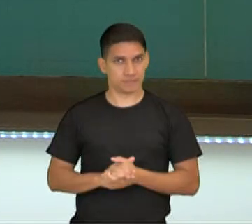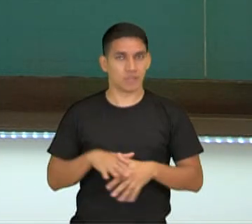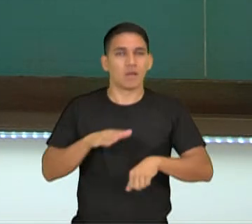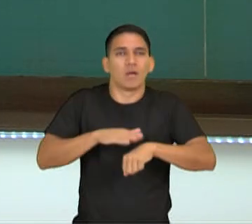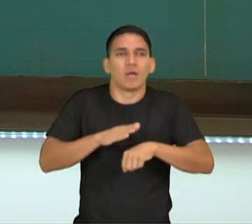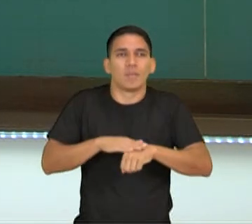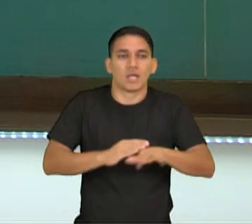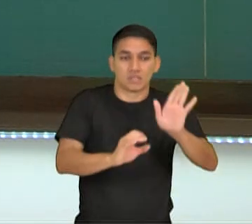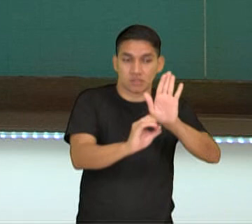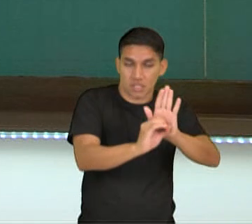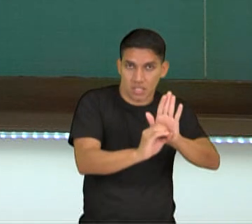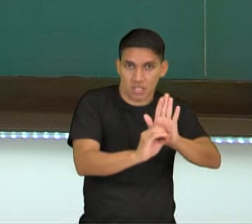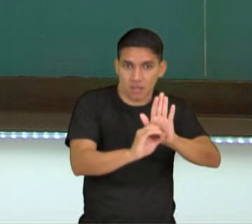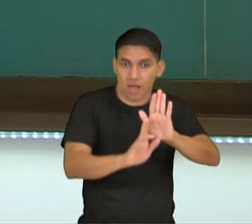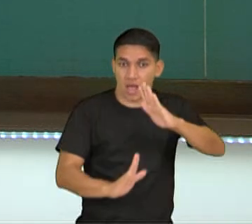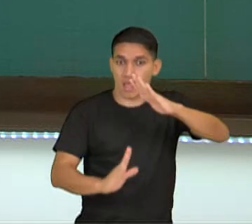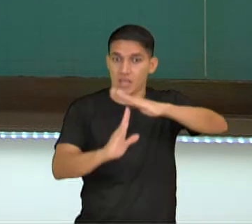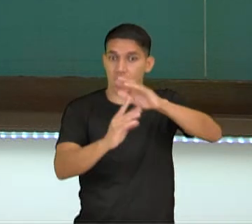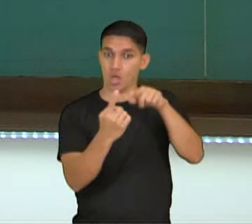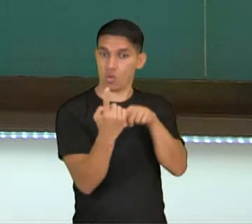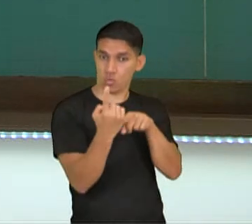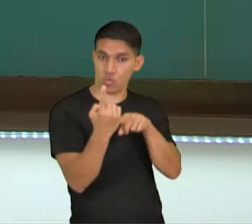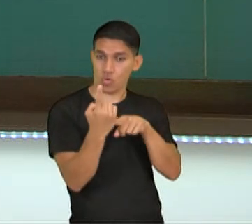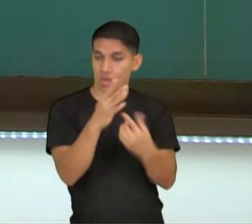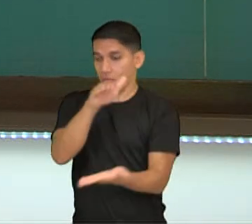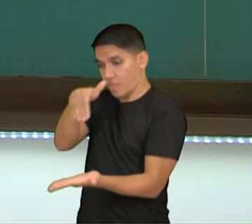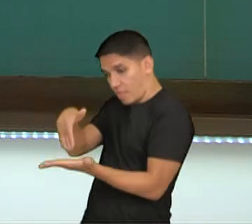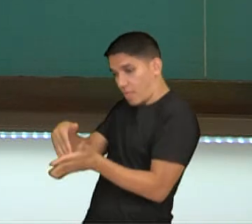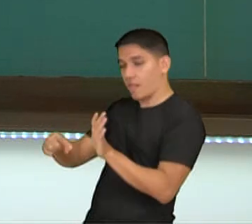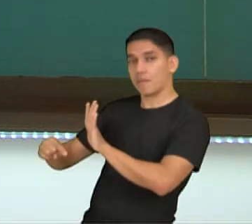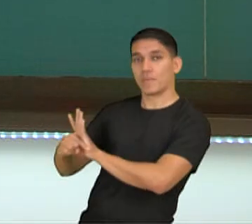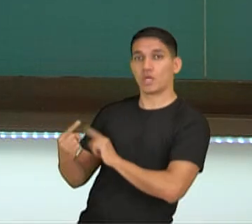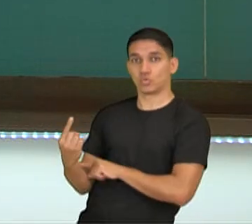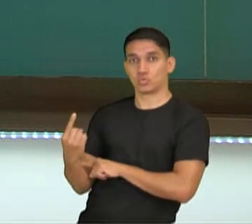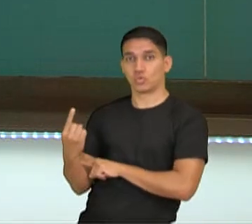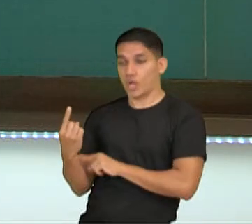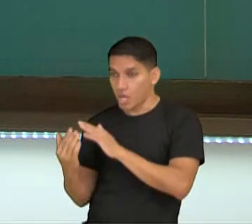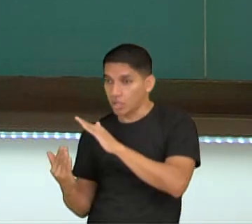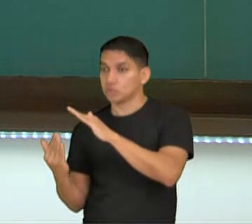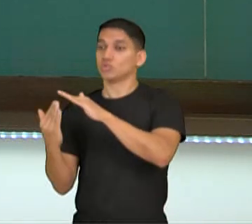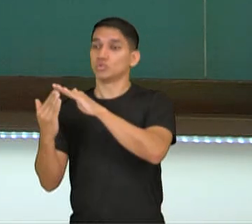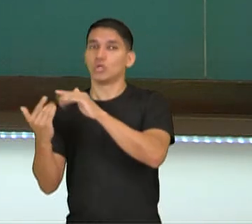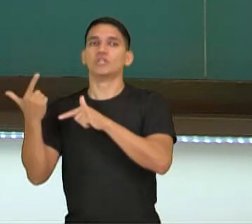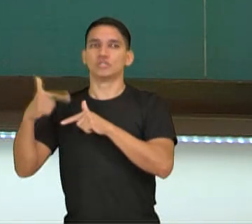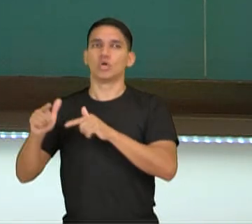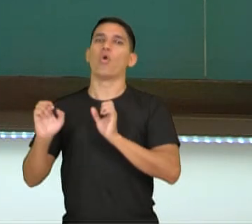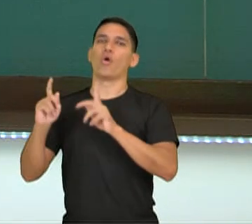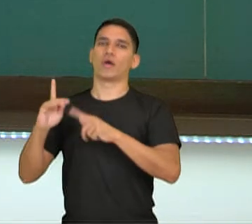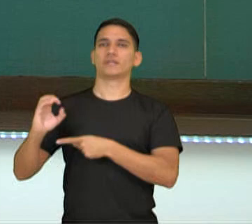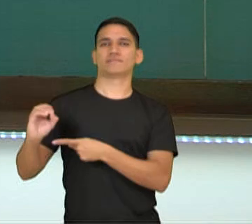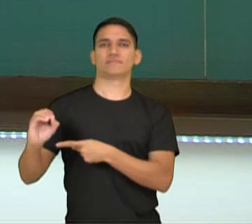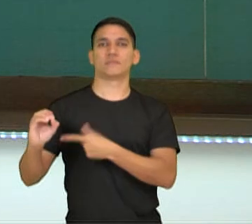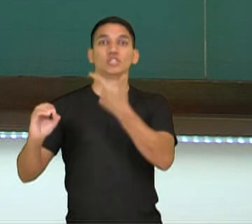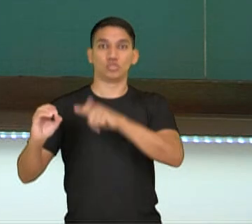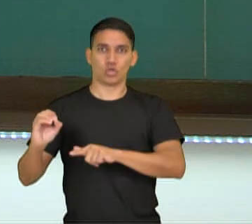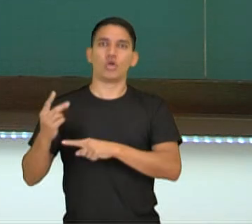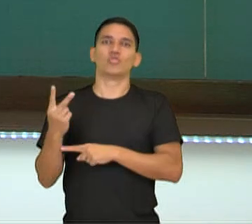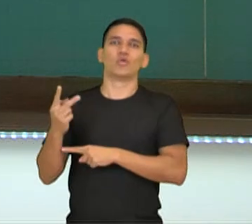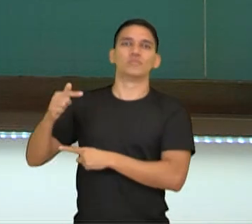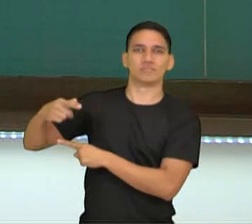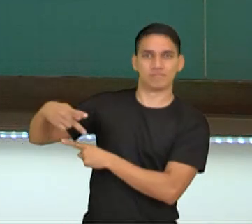0, vai até o 1, desce no menos 1, sobe aqui, ó, pronto. Quando você chegou no